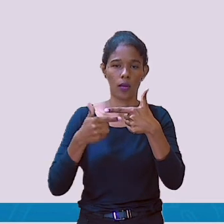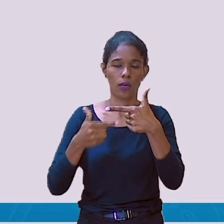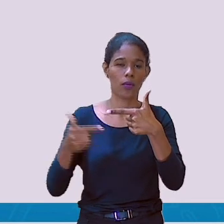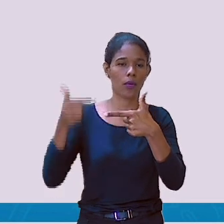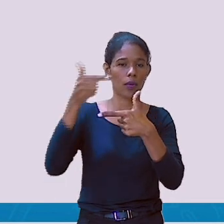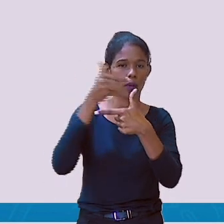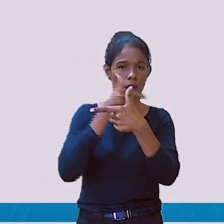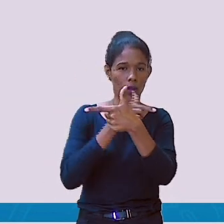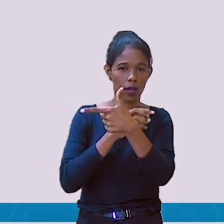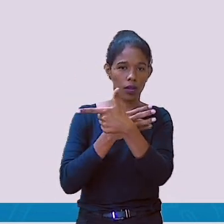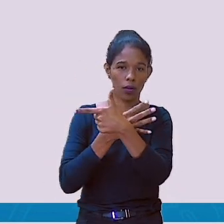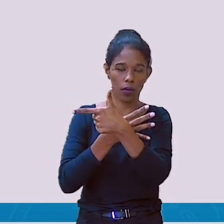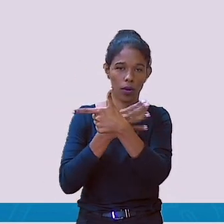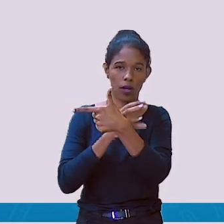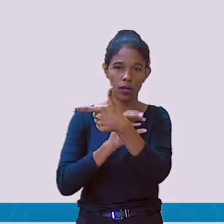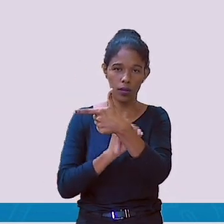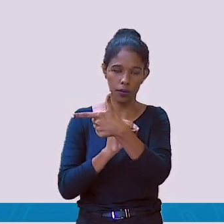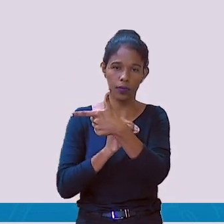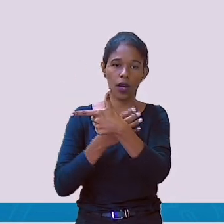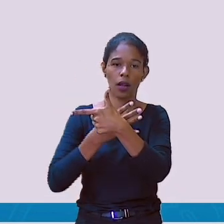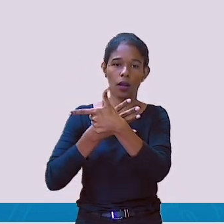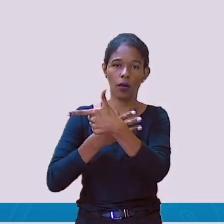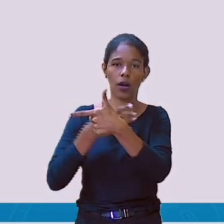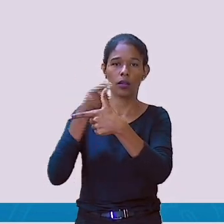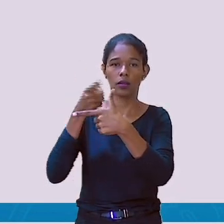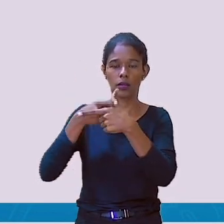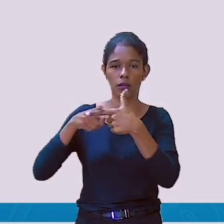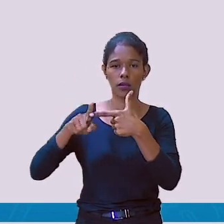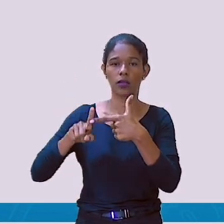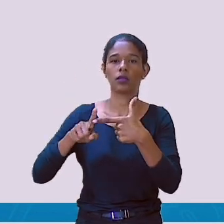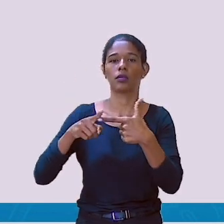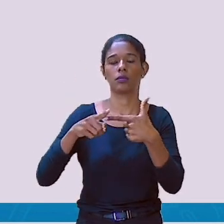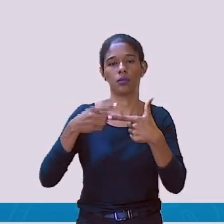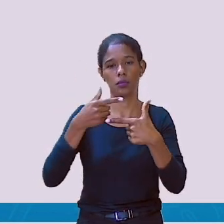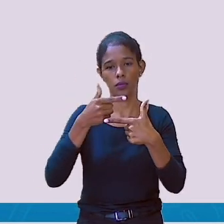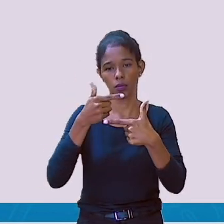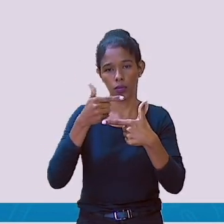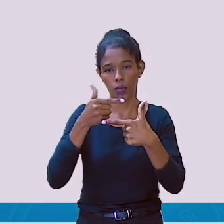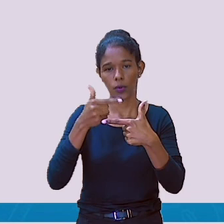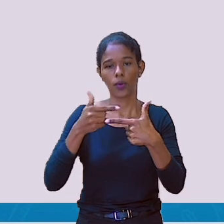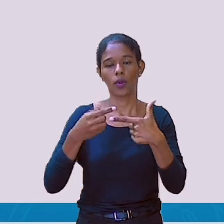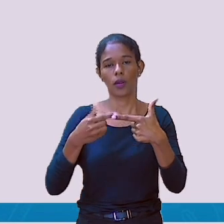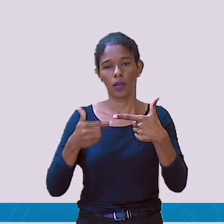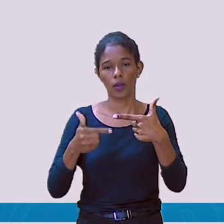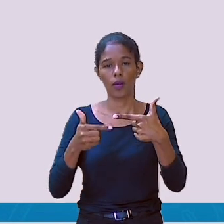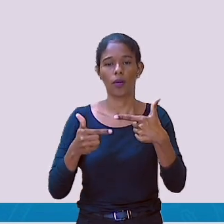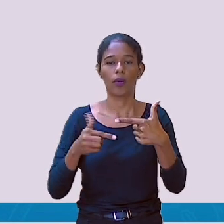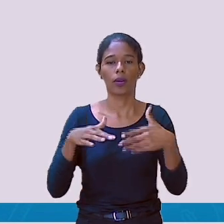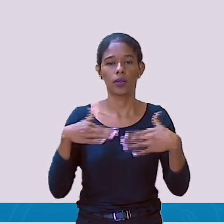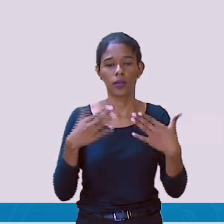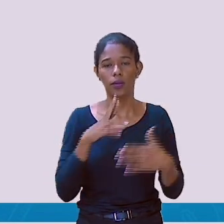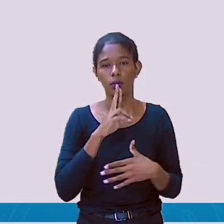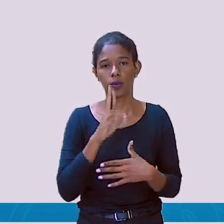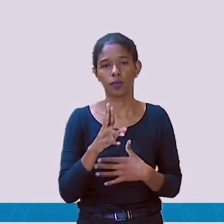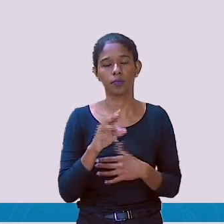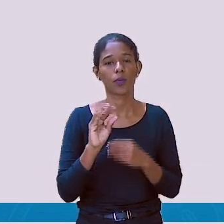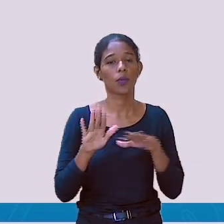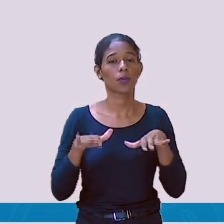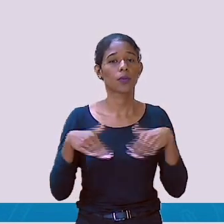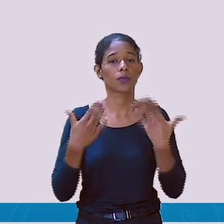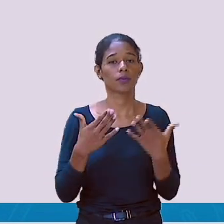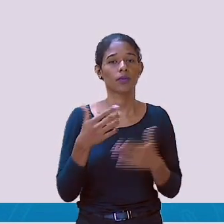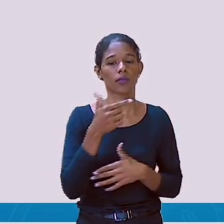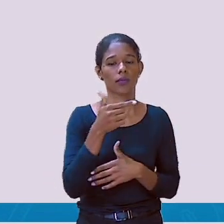4. 4 dividido por 2, 2. 2 vezes 2, 4. Então, 22. O